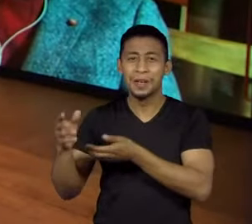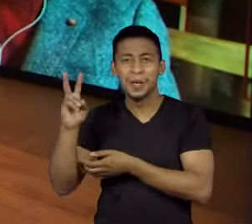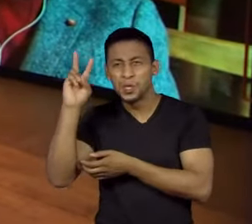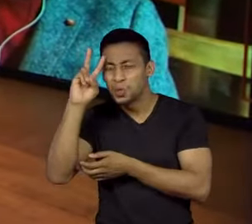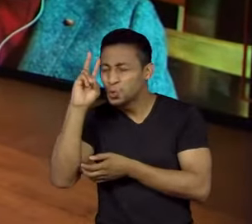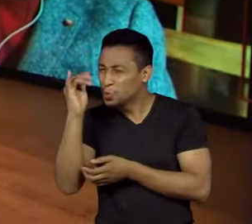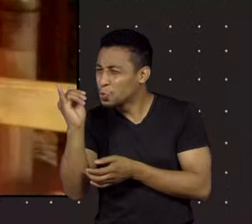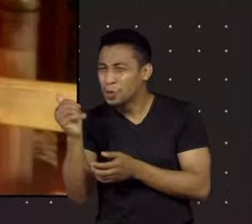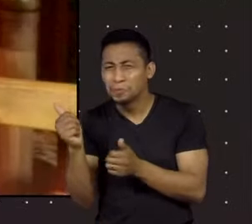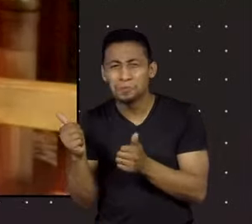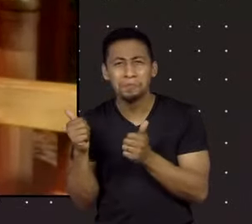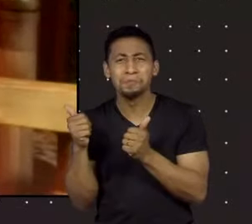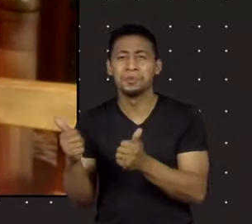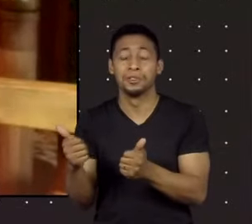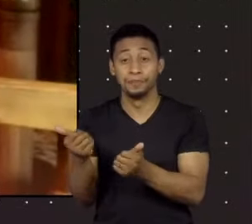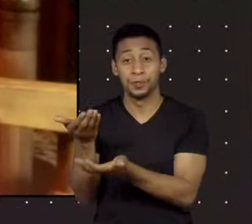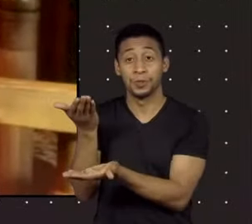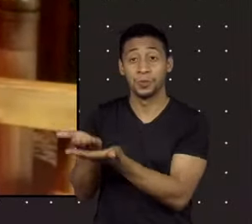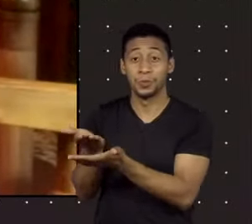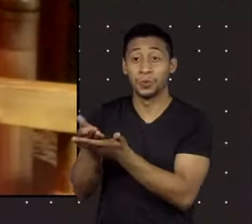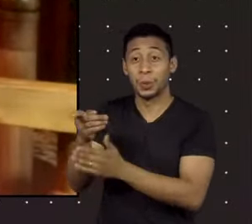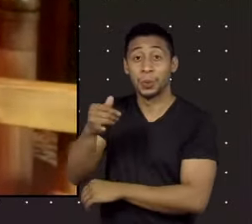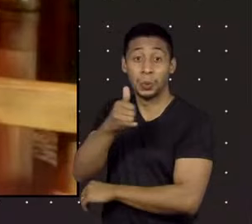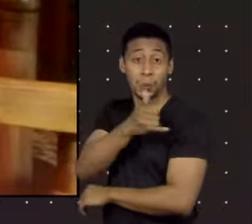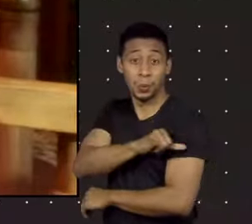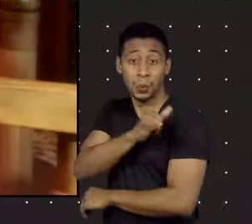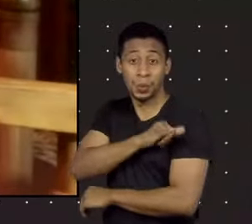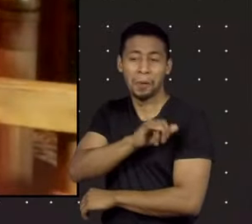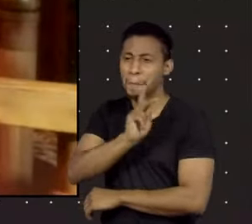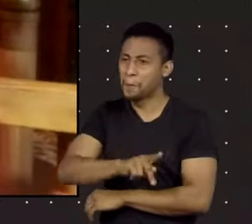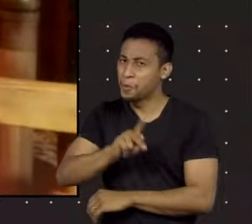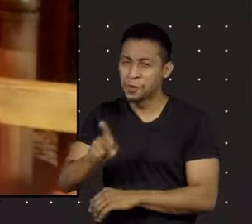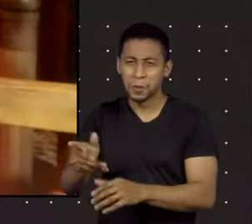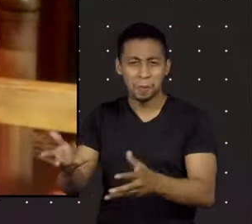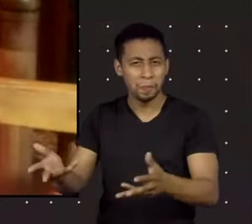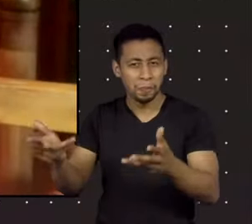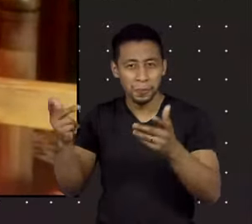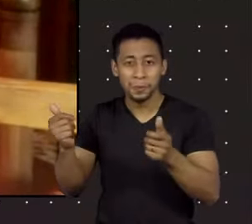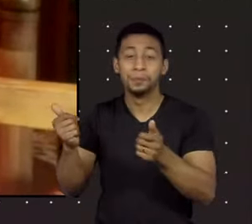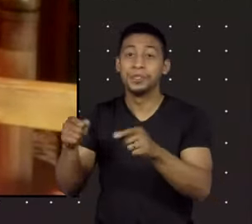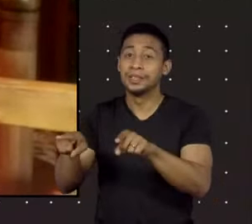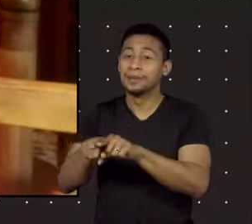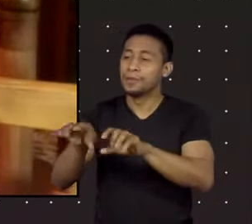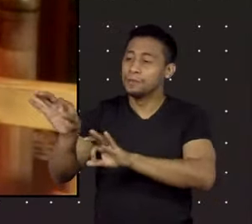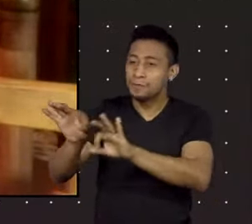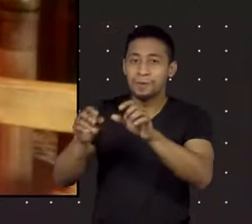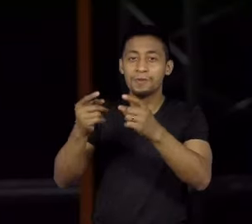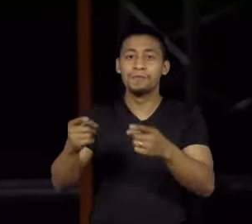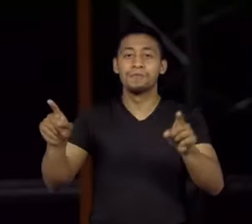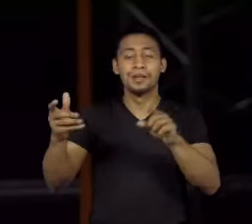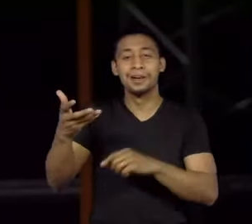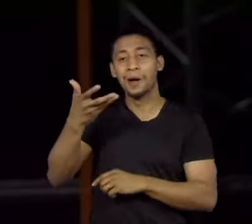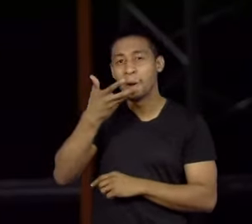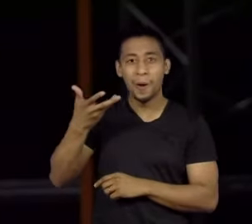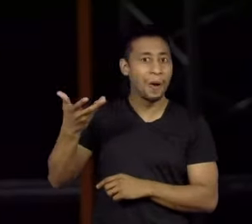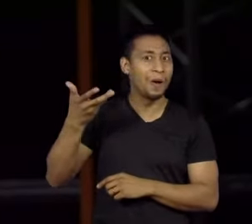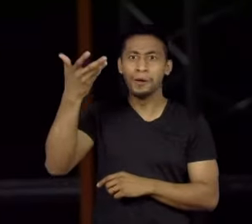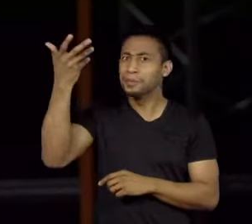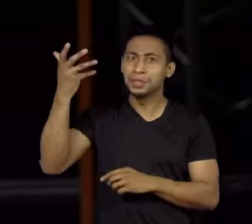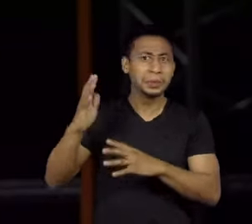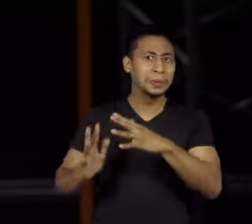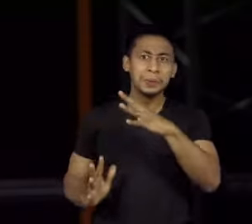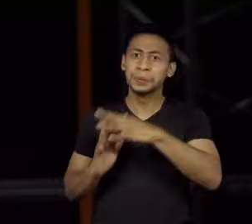Ele chegou a estudar no Rio de Janeiro com excelentes professores e chegou a compor óperas verdianas, que pareciam de Giuseppe Verdi, no